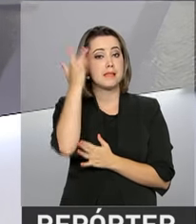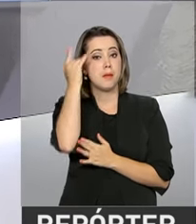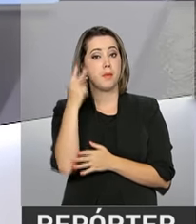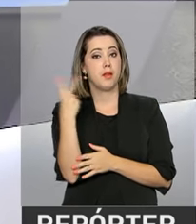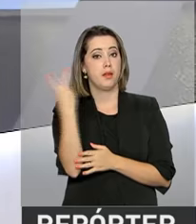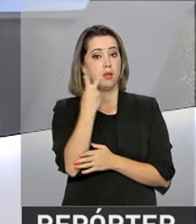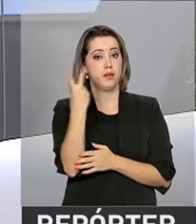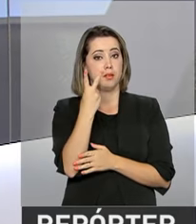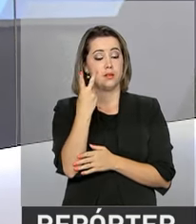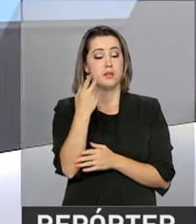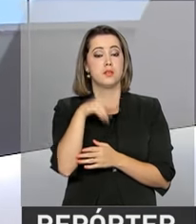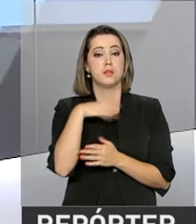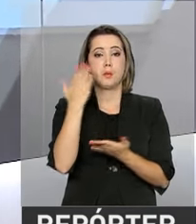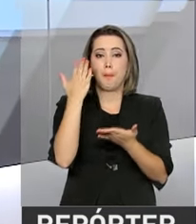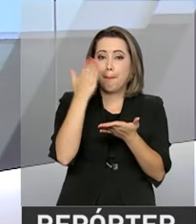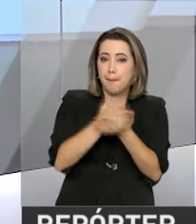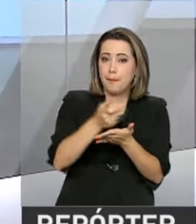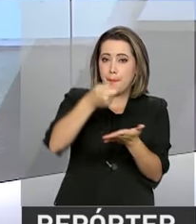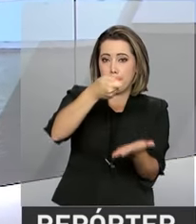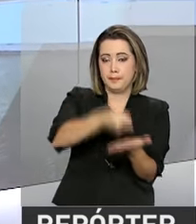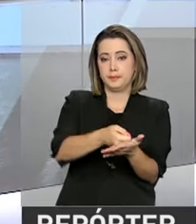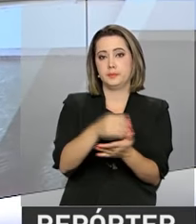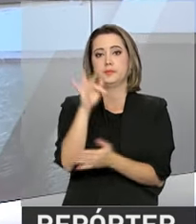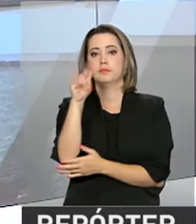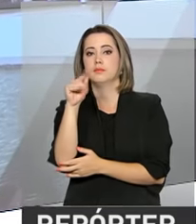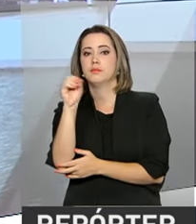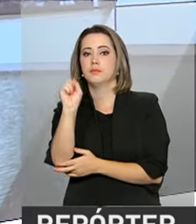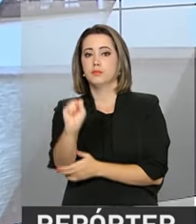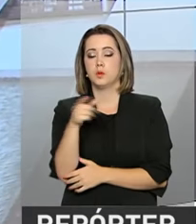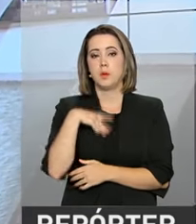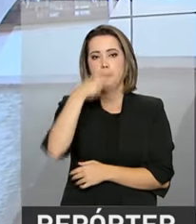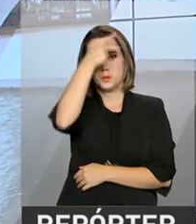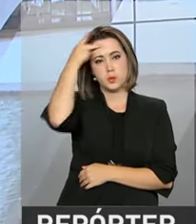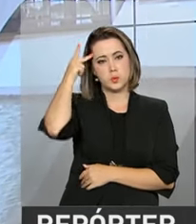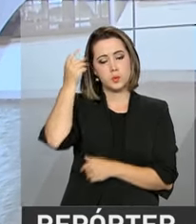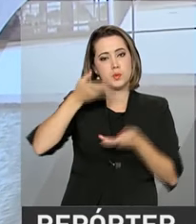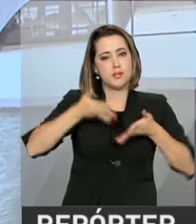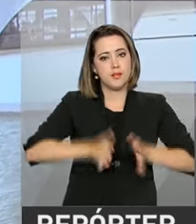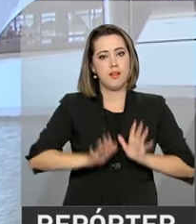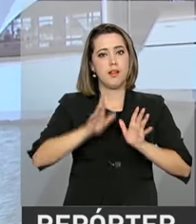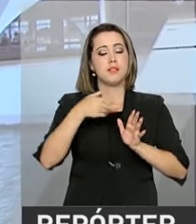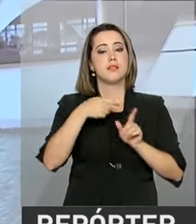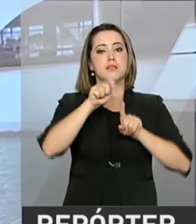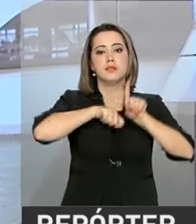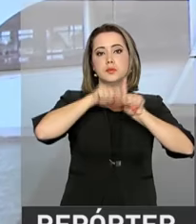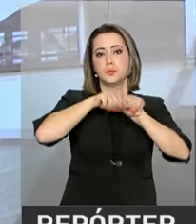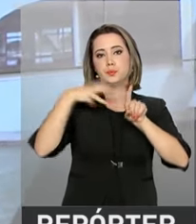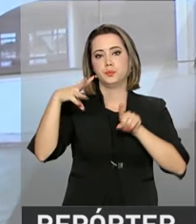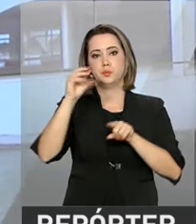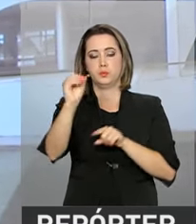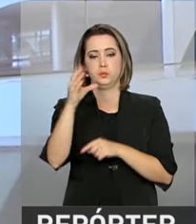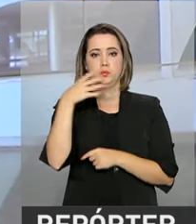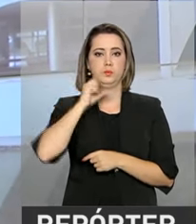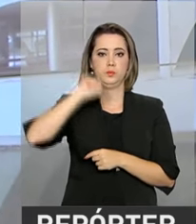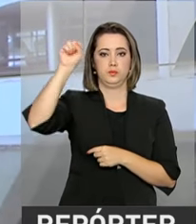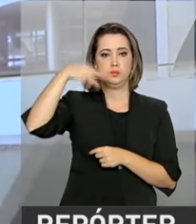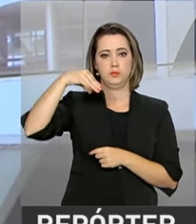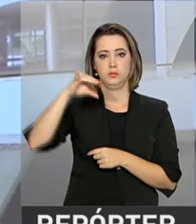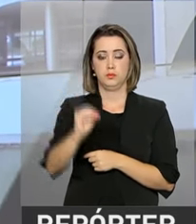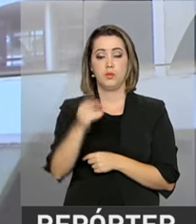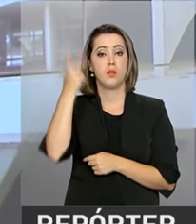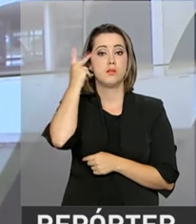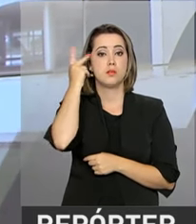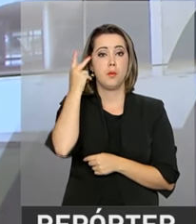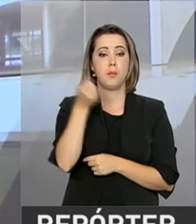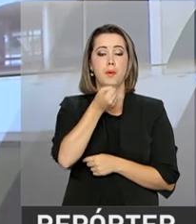segunda etapa de pagamentos das contas inativas do FGTS para trabalhadores que nasceram nos meses de março, abril e maio. De São